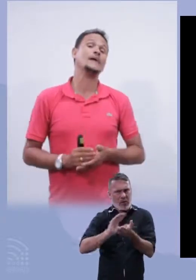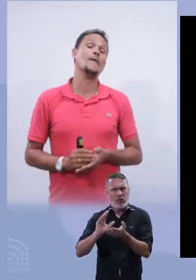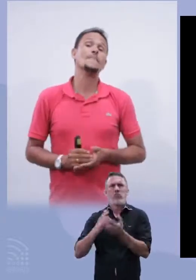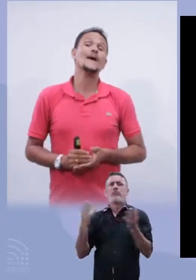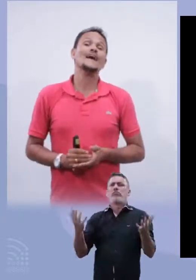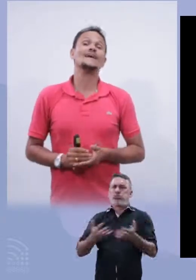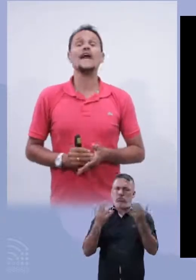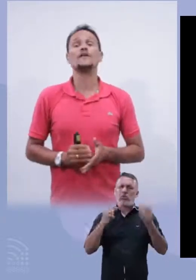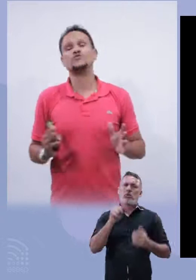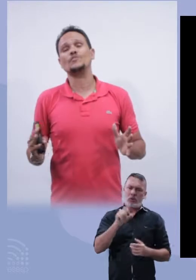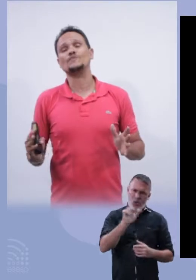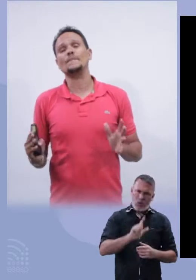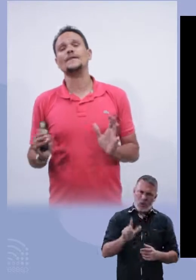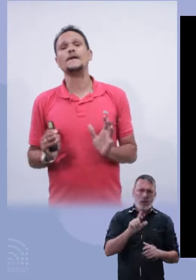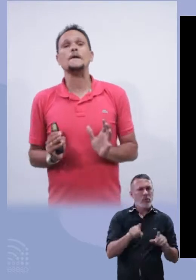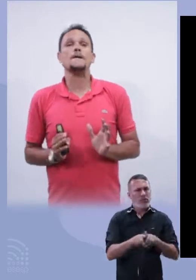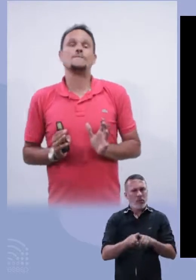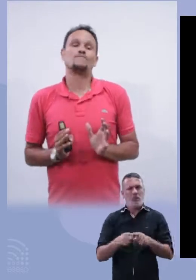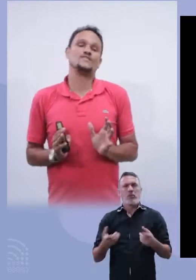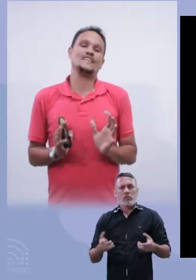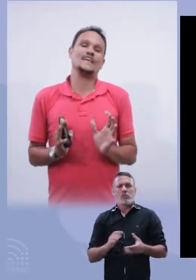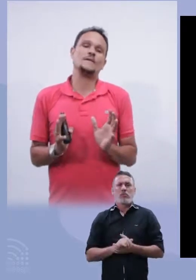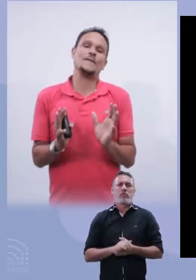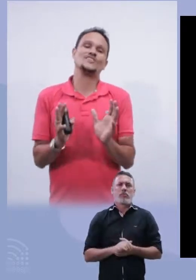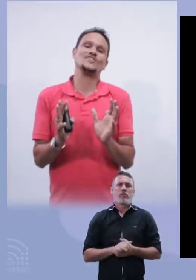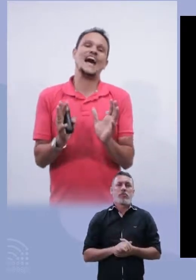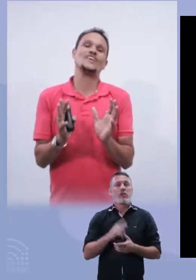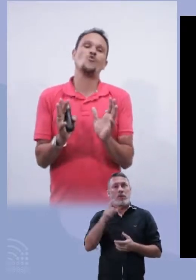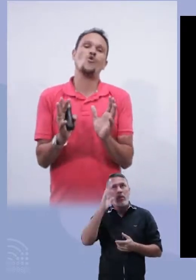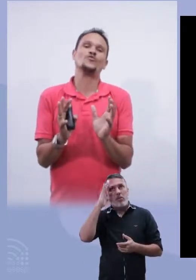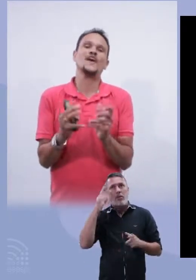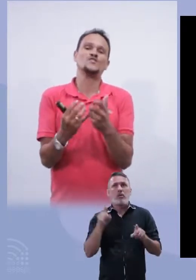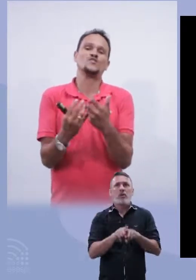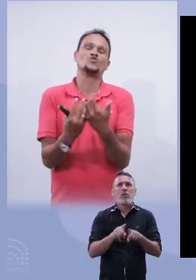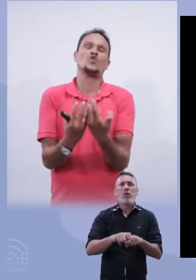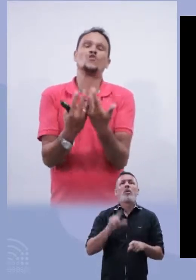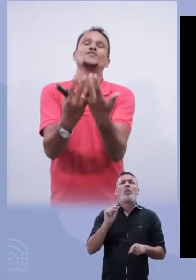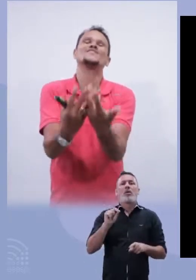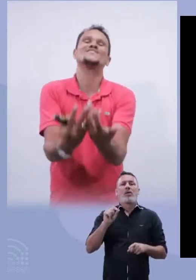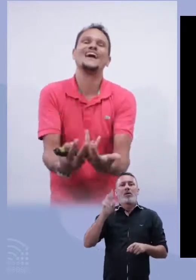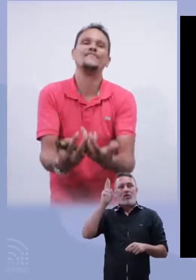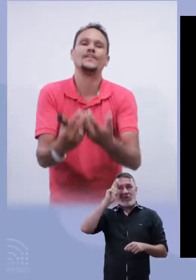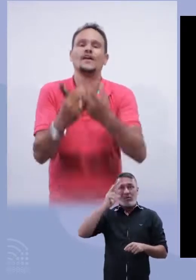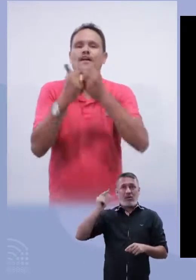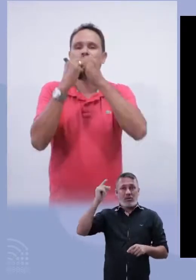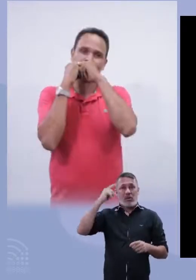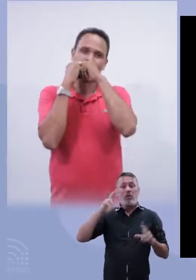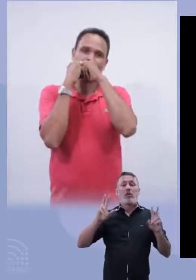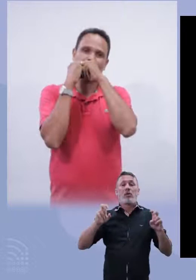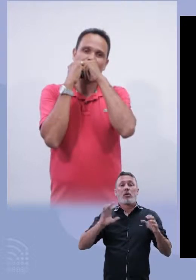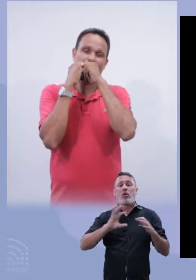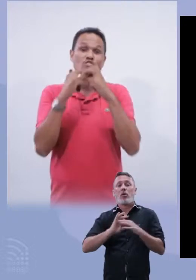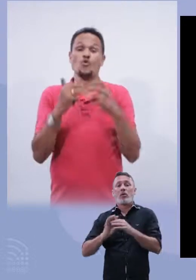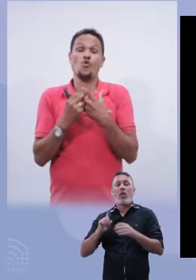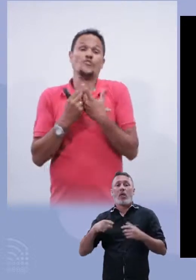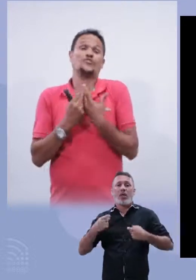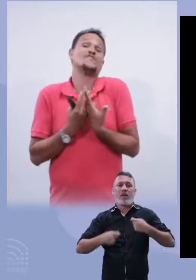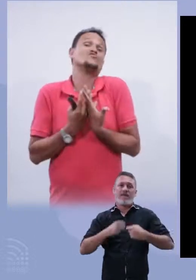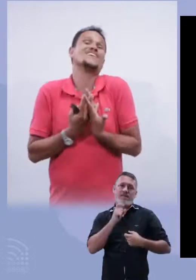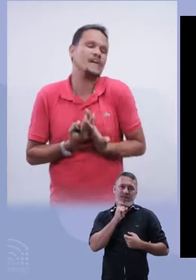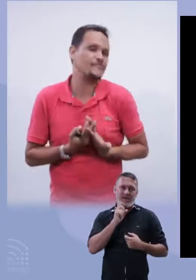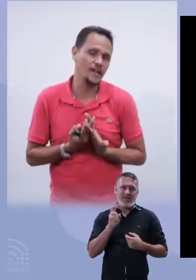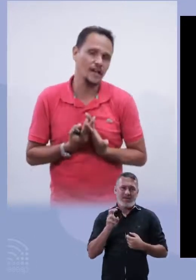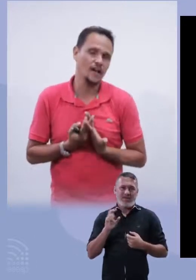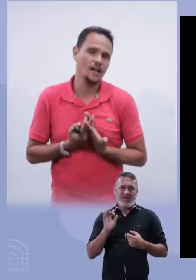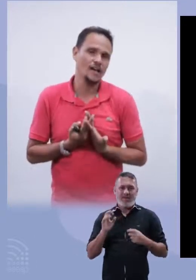aí, tá bom? Claro, pessoal, também que você tem que imaginar que o contexto histórico é o contexto da Guerra Fria. Olha só, o